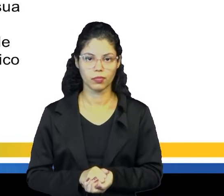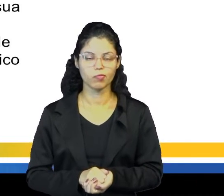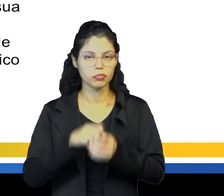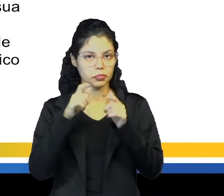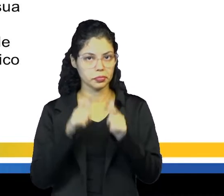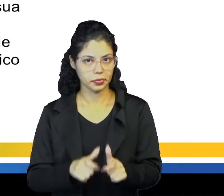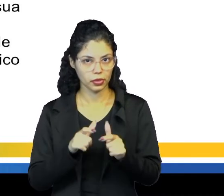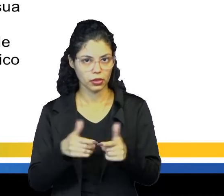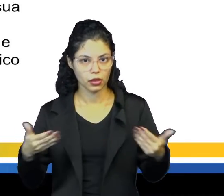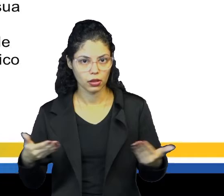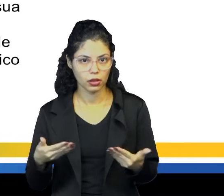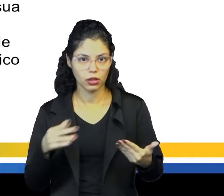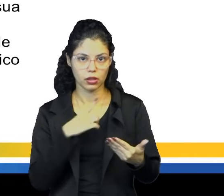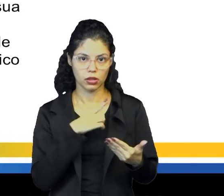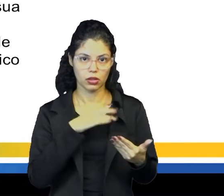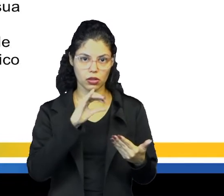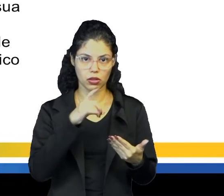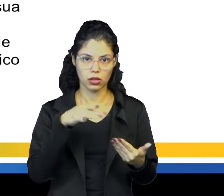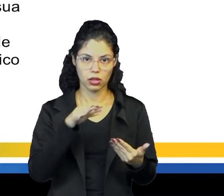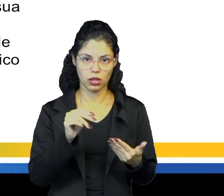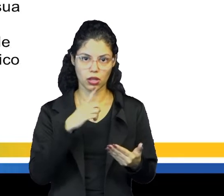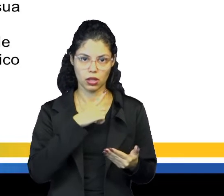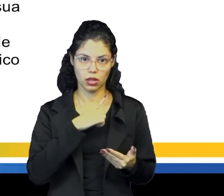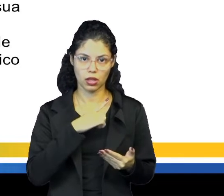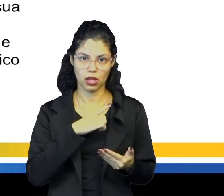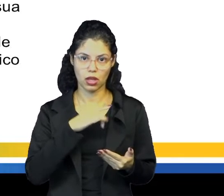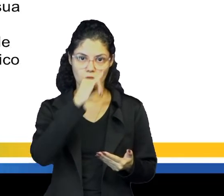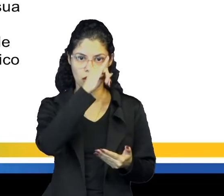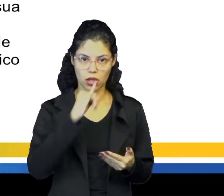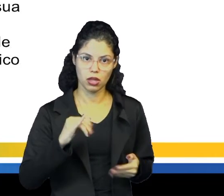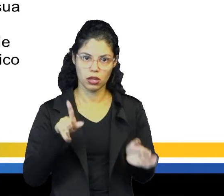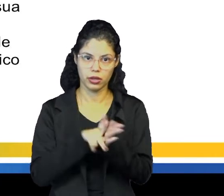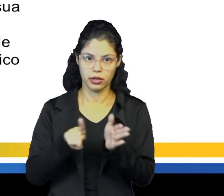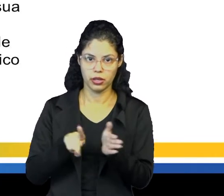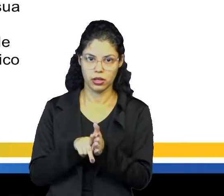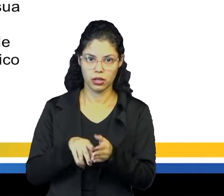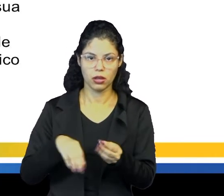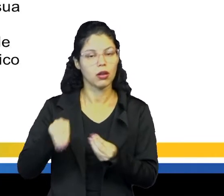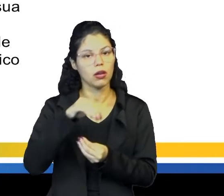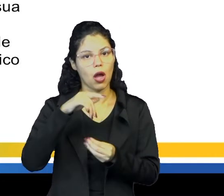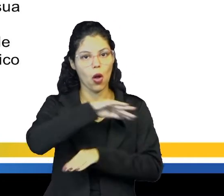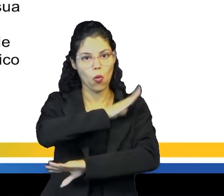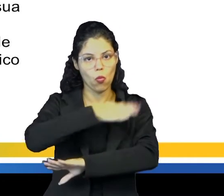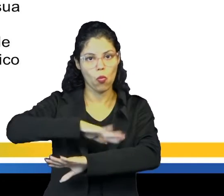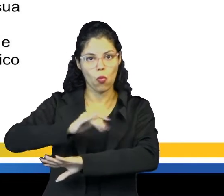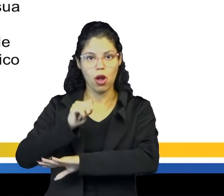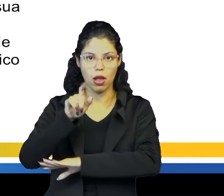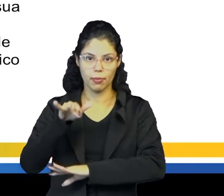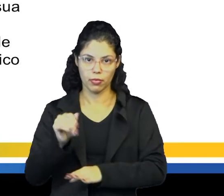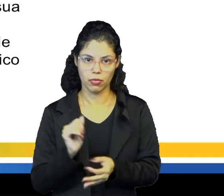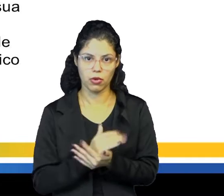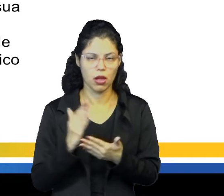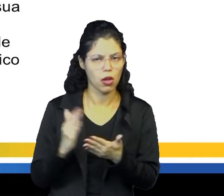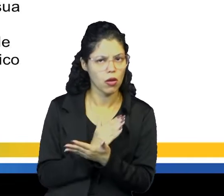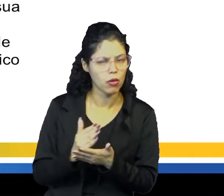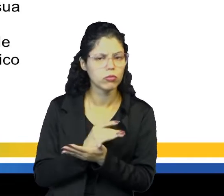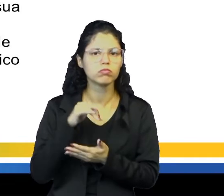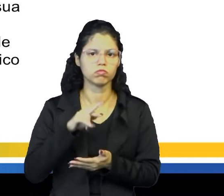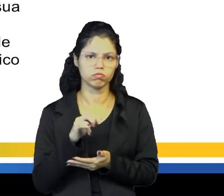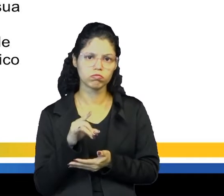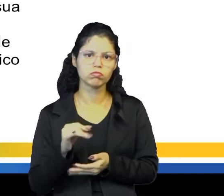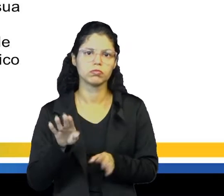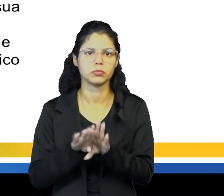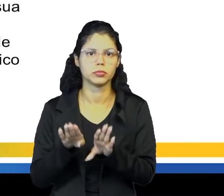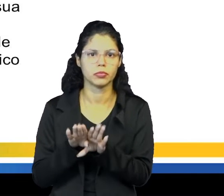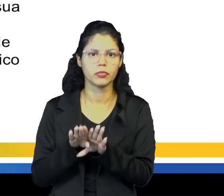é o atual México, né, construíram um império, né, ao redor do Monte Aibã. E em alguns monumentos, né, desse